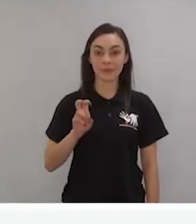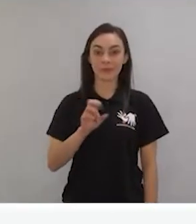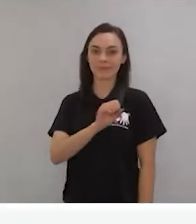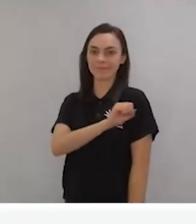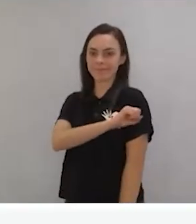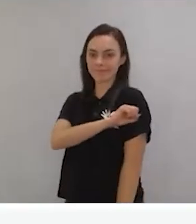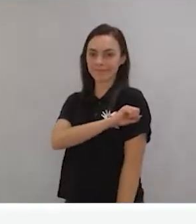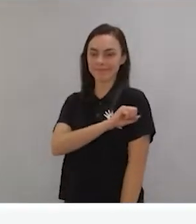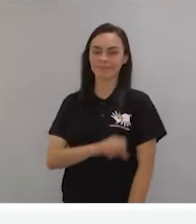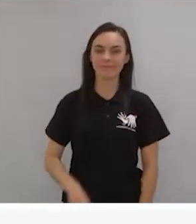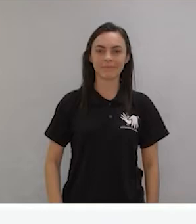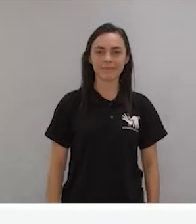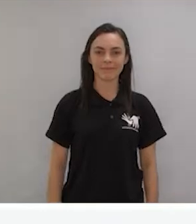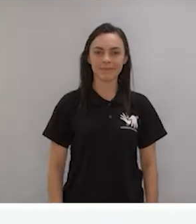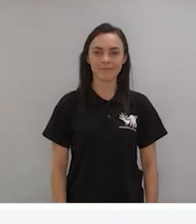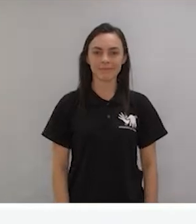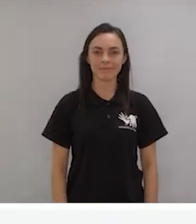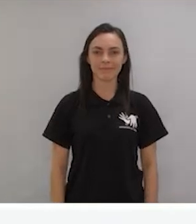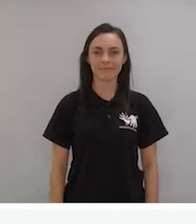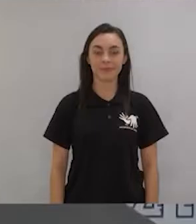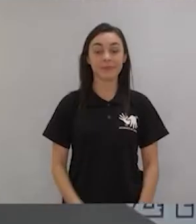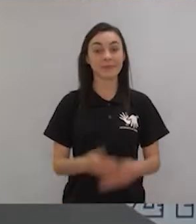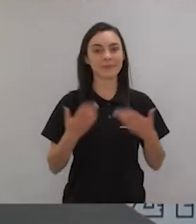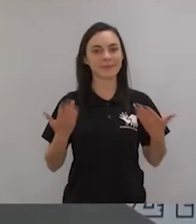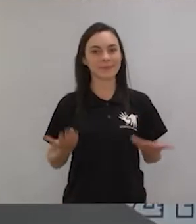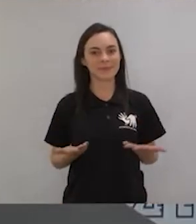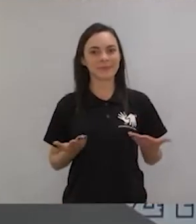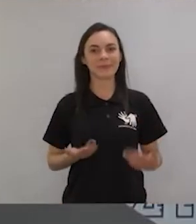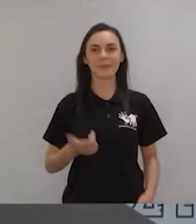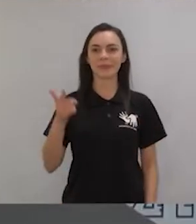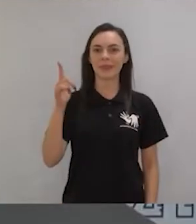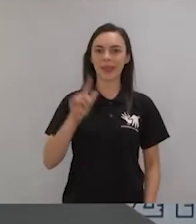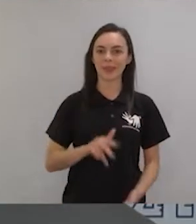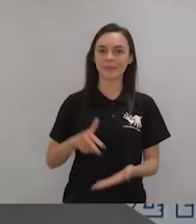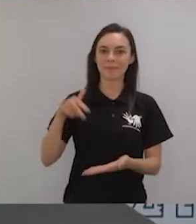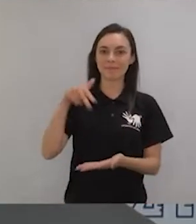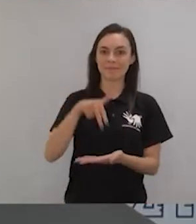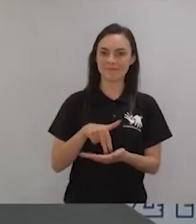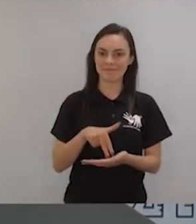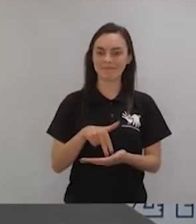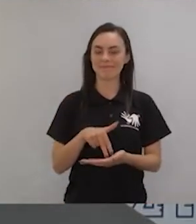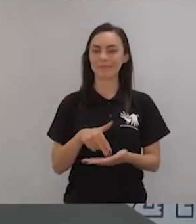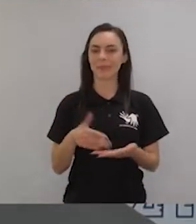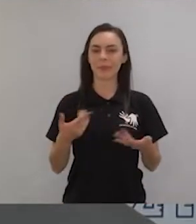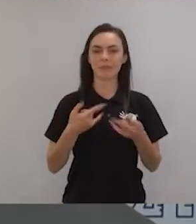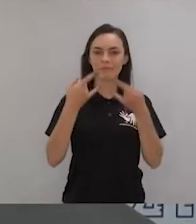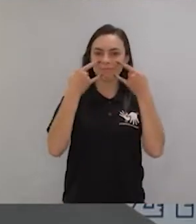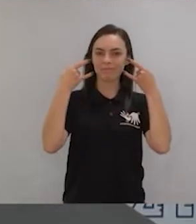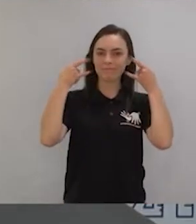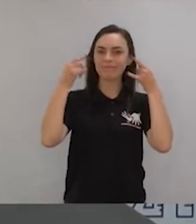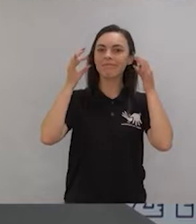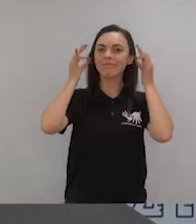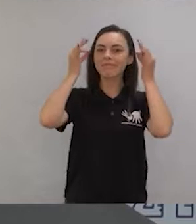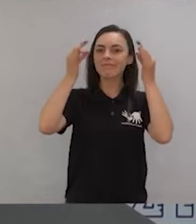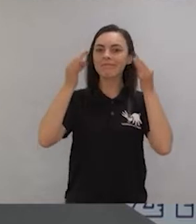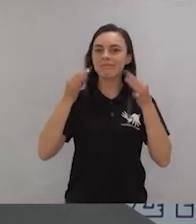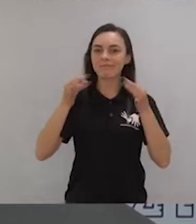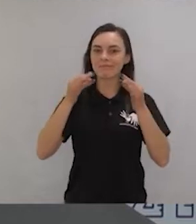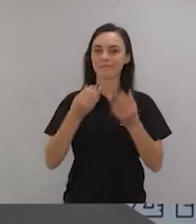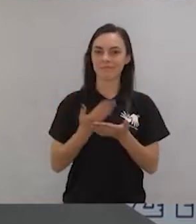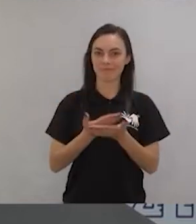5, oitavo ano. Então, estamos aqui, eu vou tirar minha máscara agora, para a